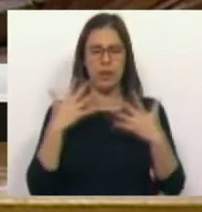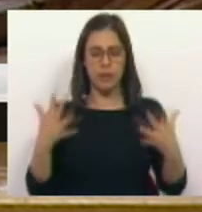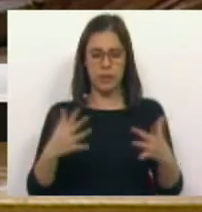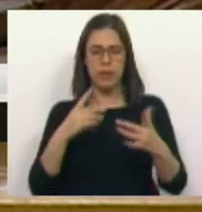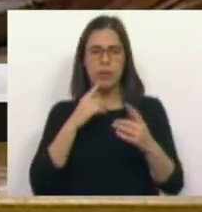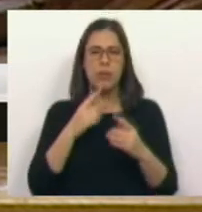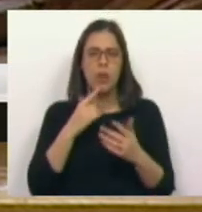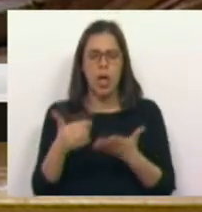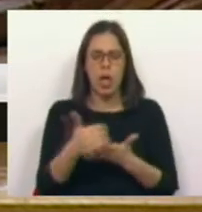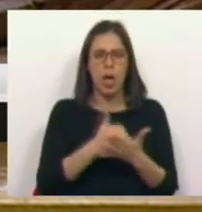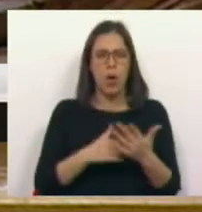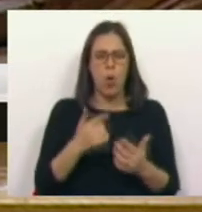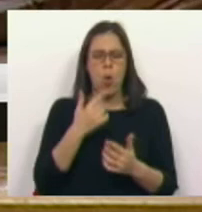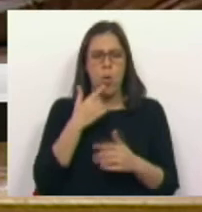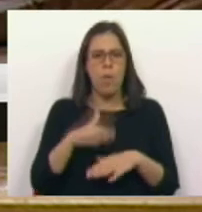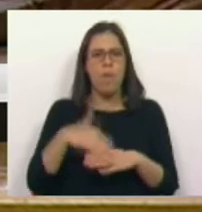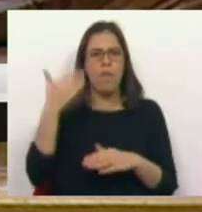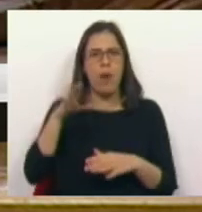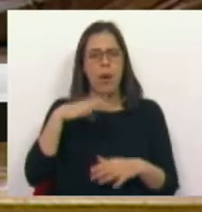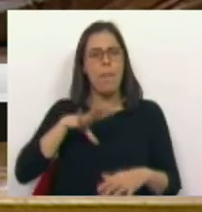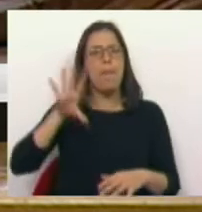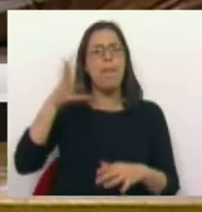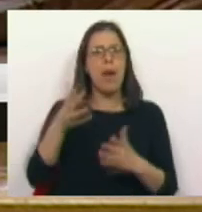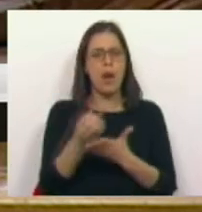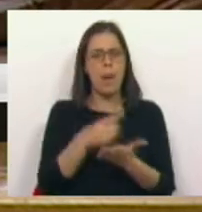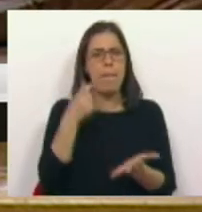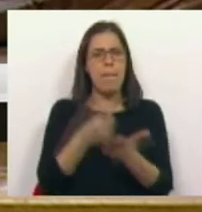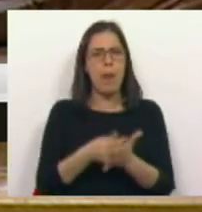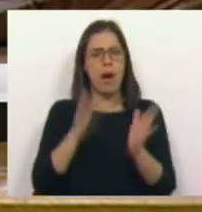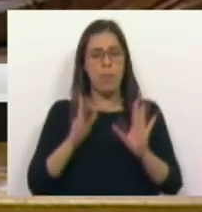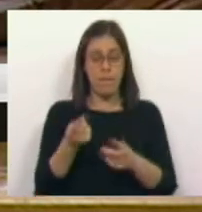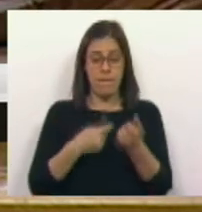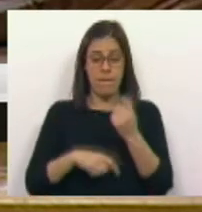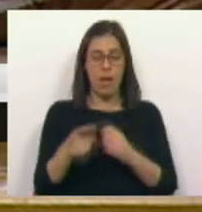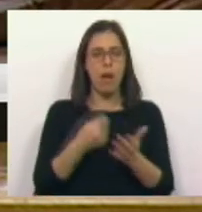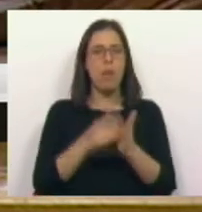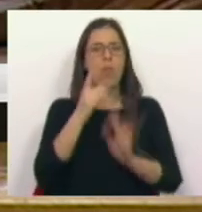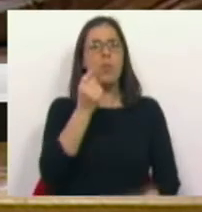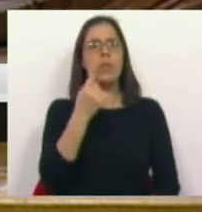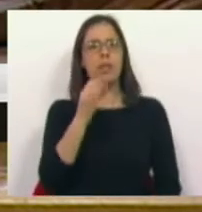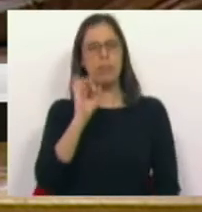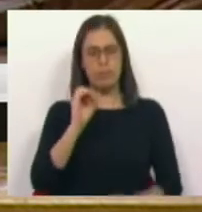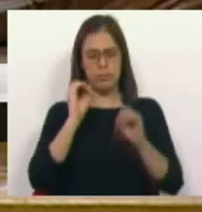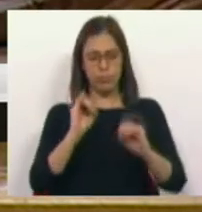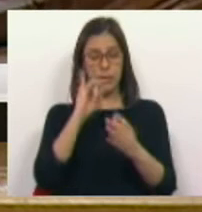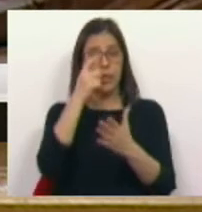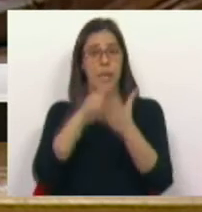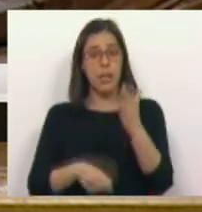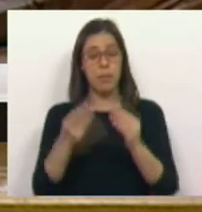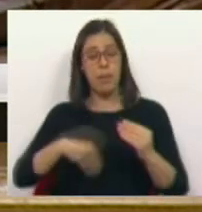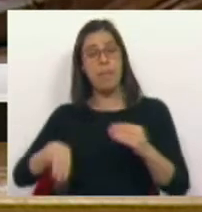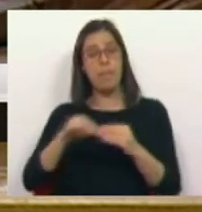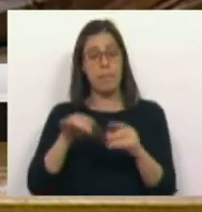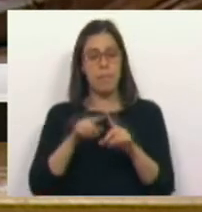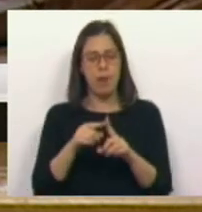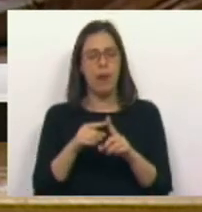gigantesca transferência de recursos para fora do país, sem terem de pagar, no ato da venda, 1 cêntimo de imposto, a que acresce o